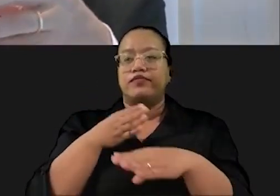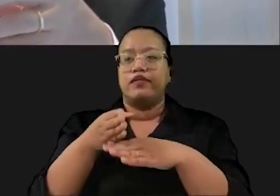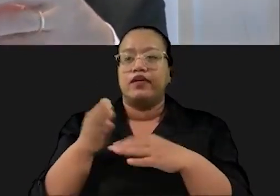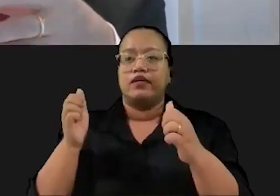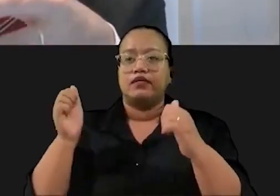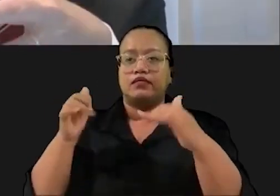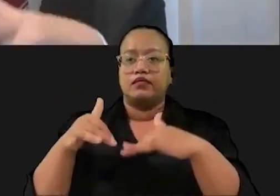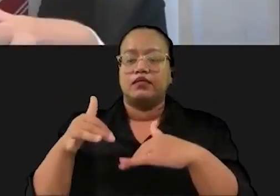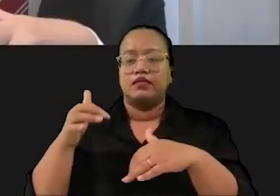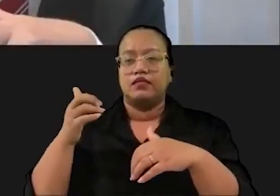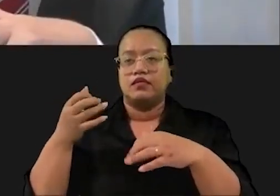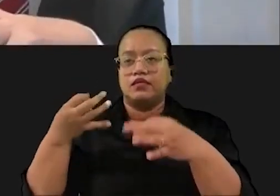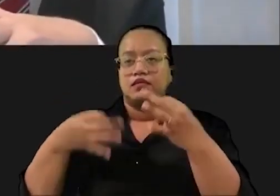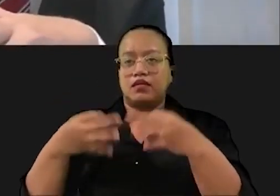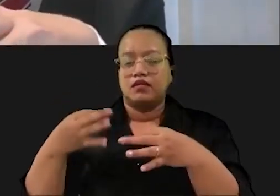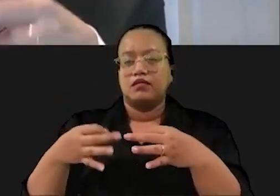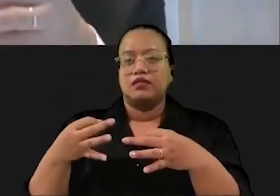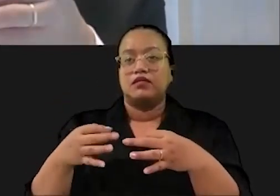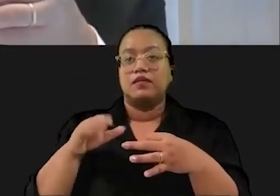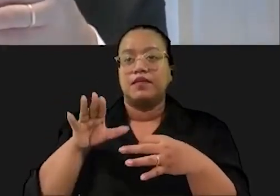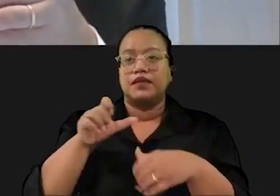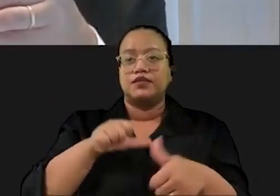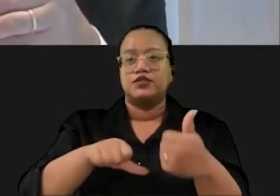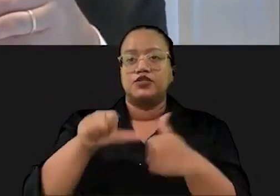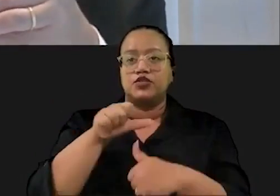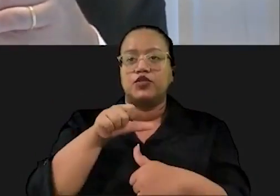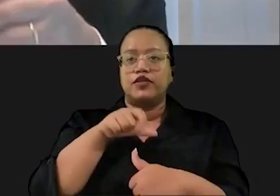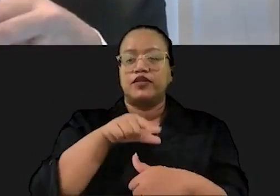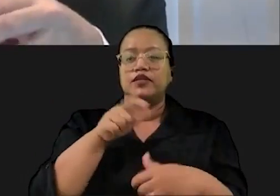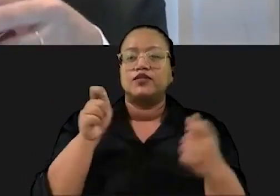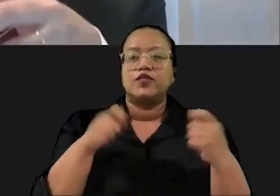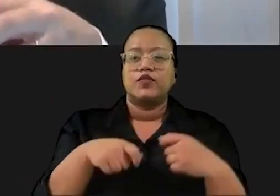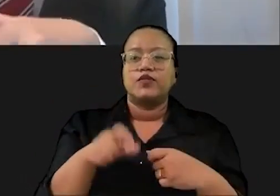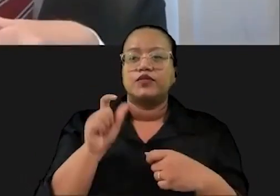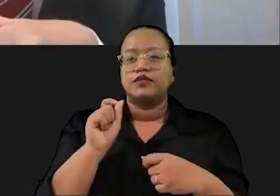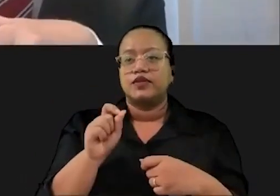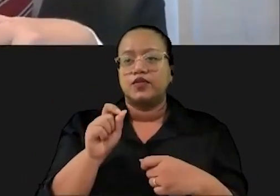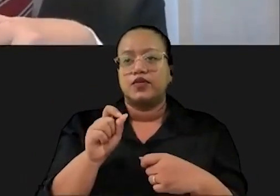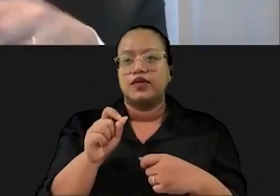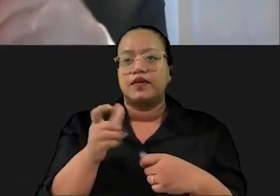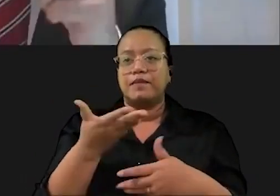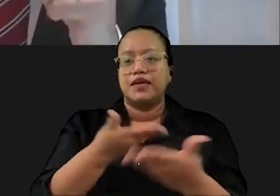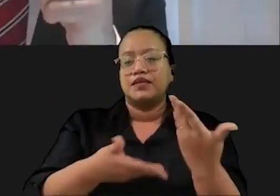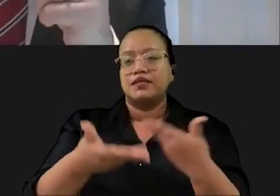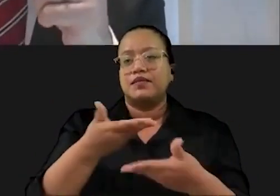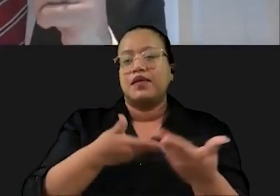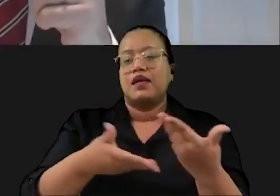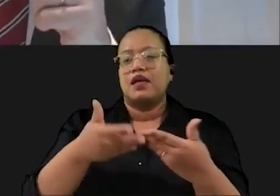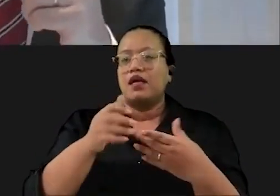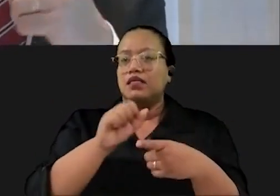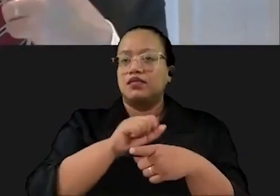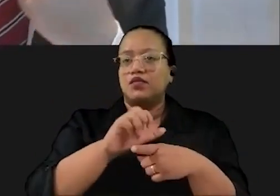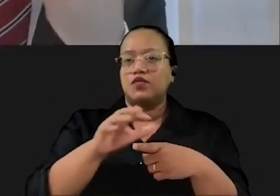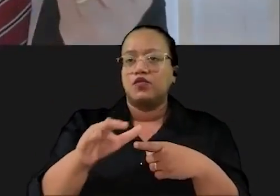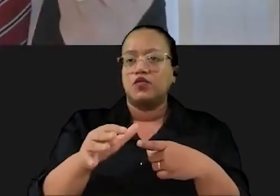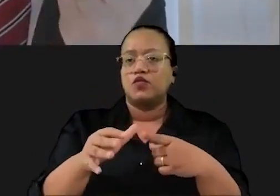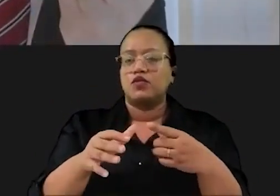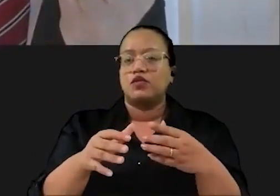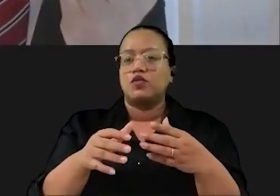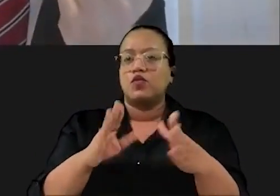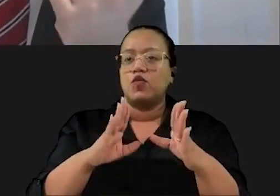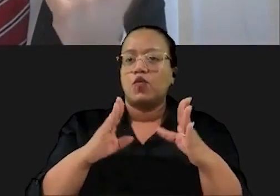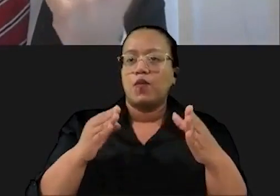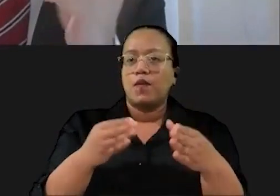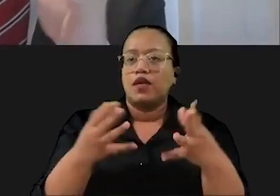conseguiriam participar desses fluxos com maior intensidade, maior especialidade. A gente